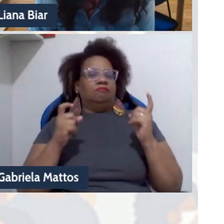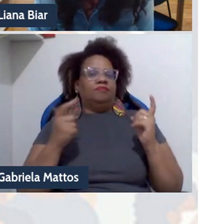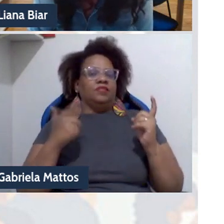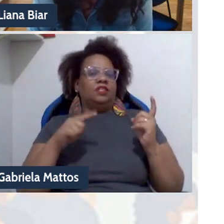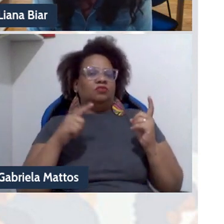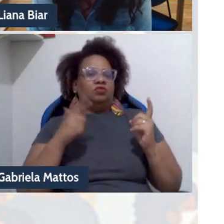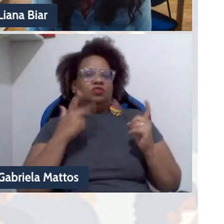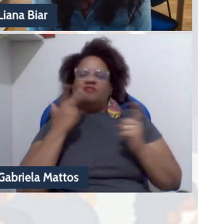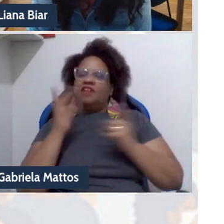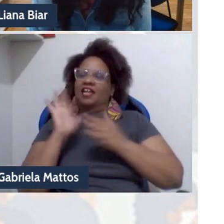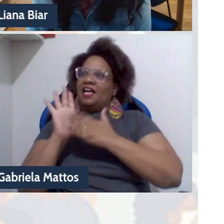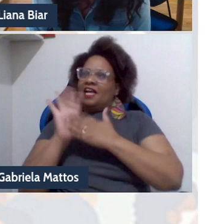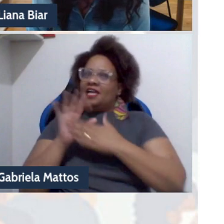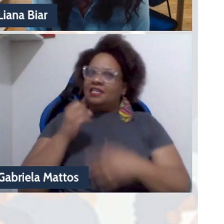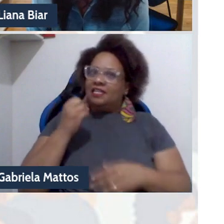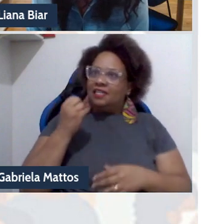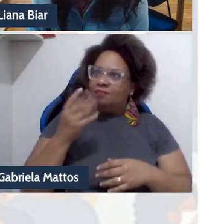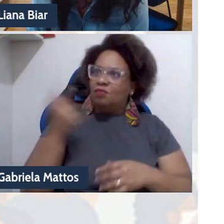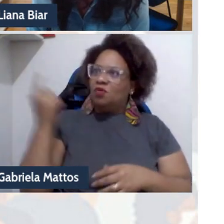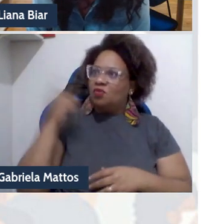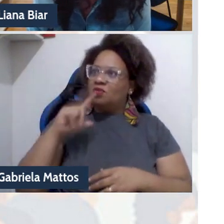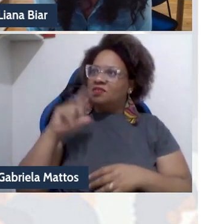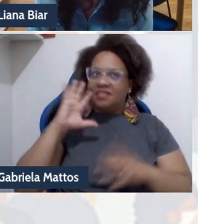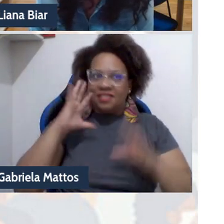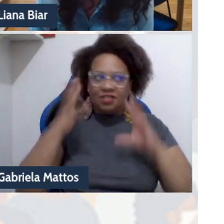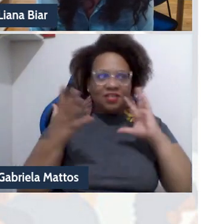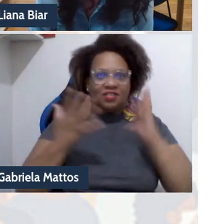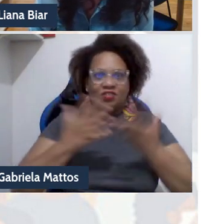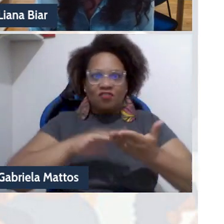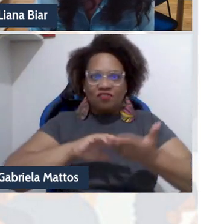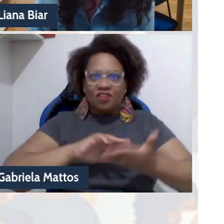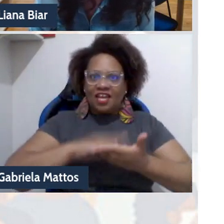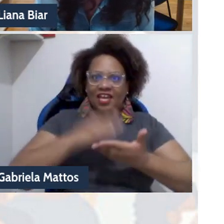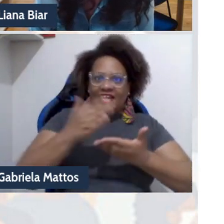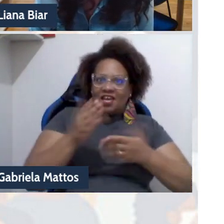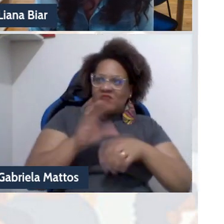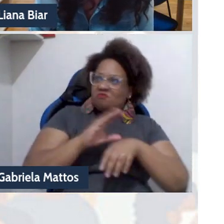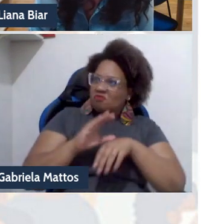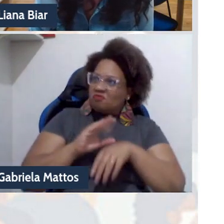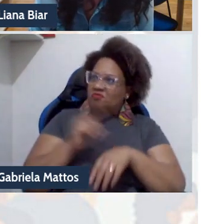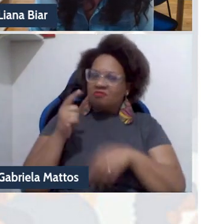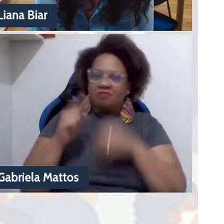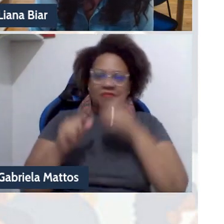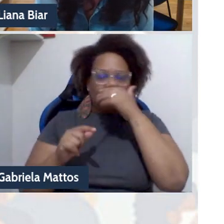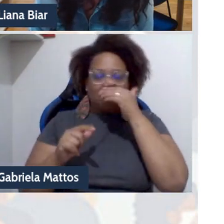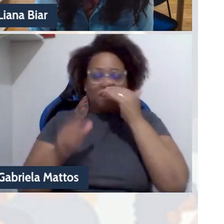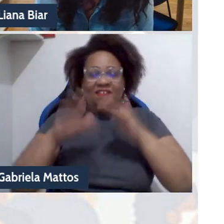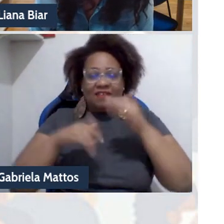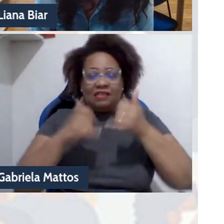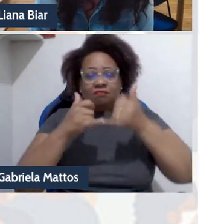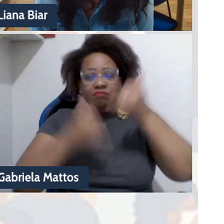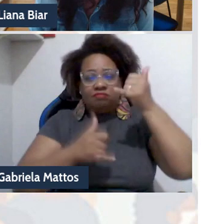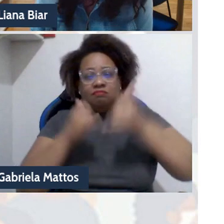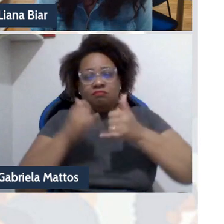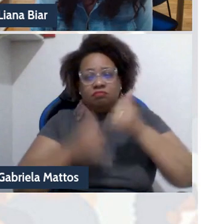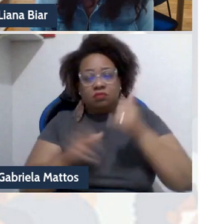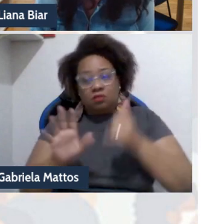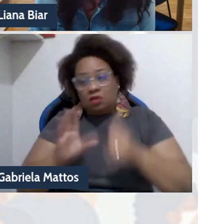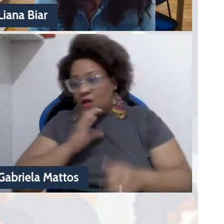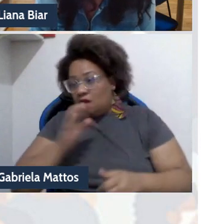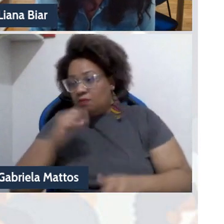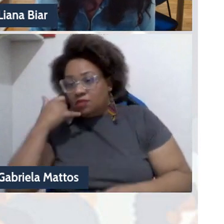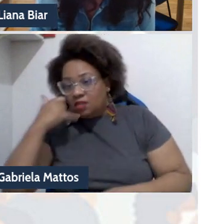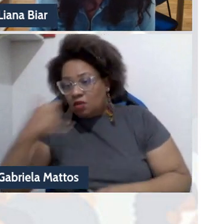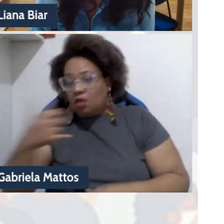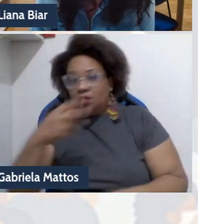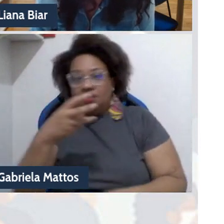que bom que você conseguiu se entender com a aparelhagem inteira e você não fez curso. Mesmo quando a internet caía, eu entrava pelo celular, pelo 3G,